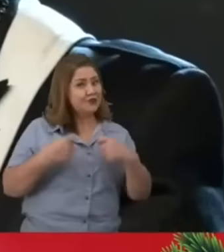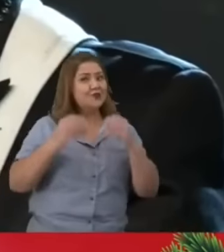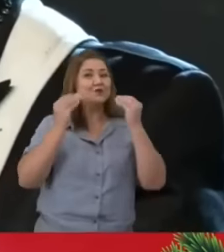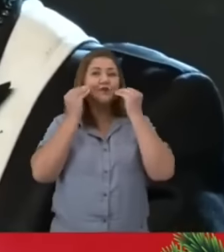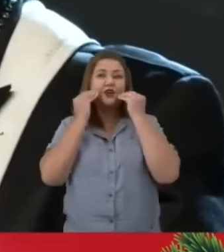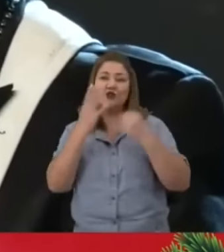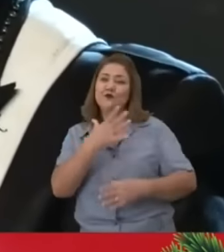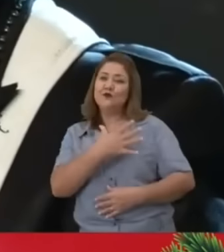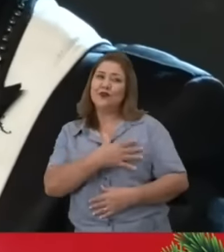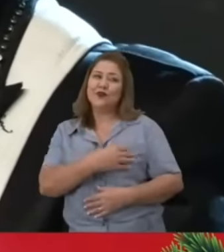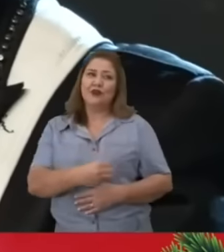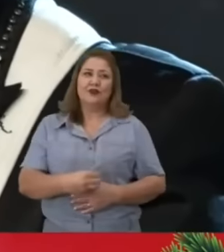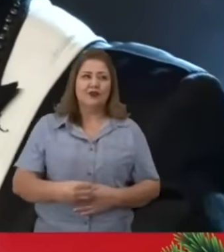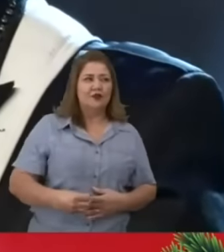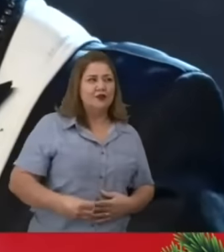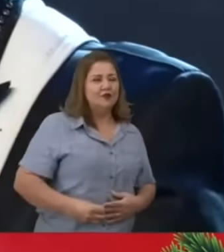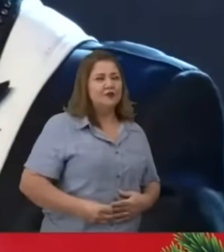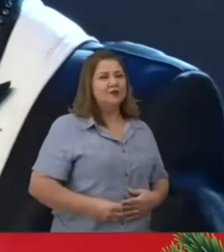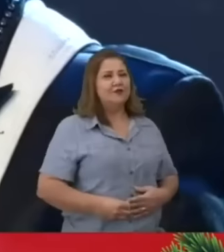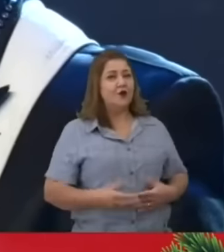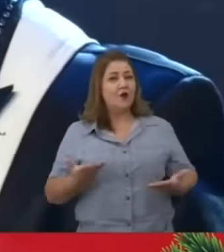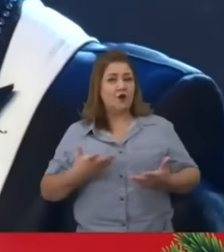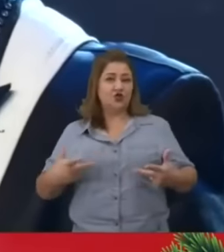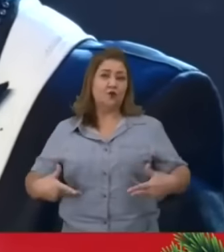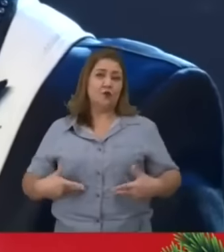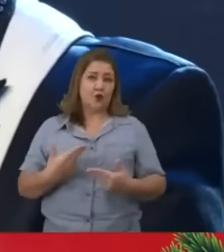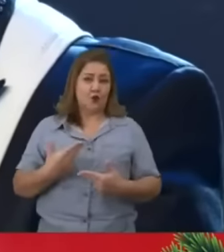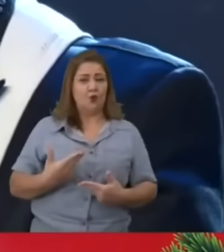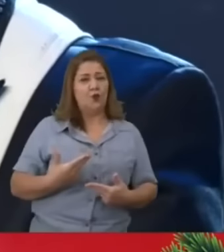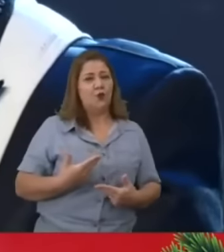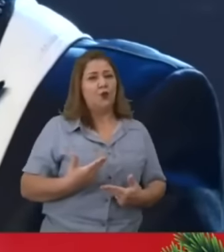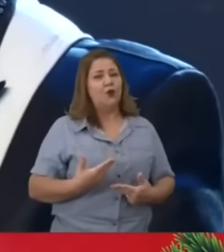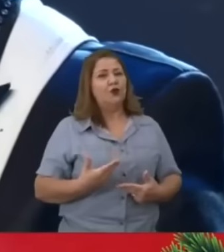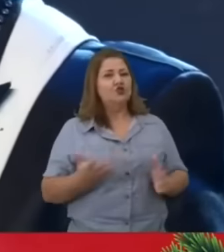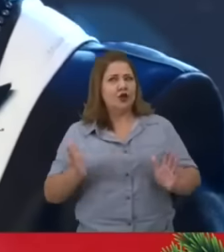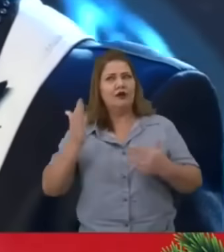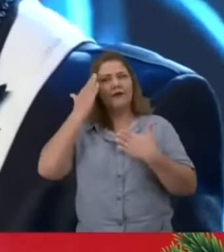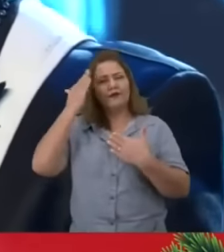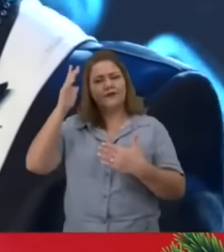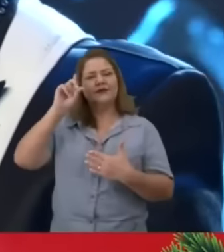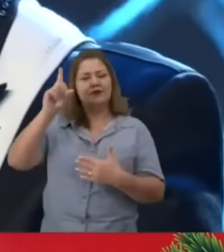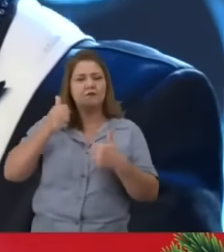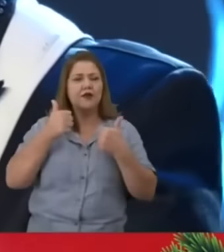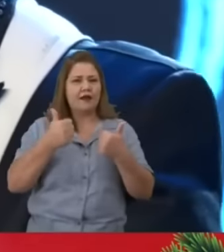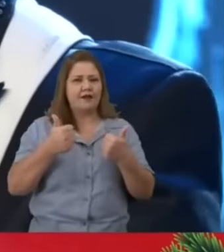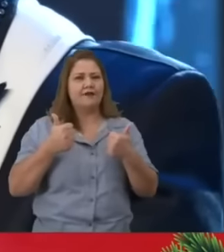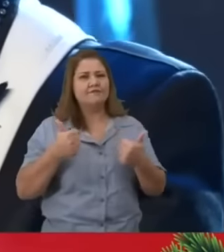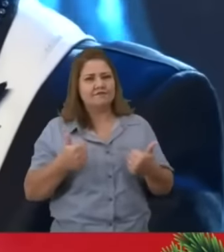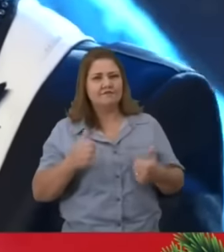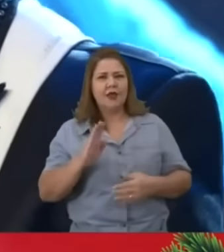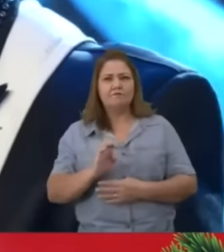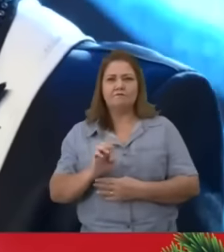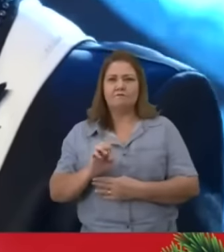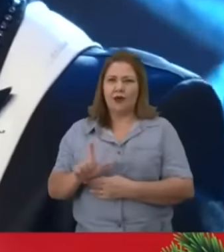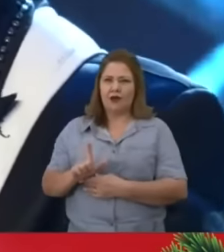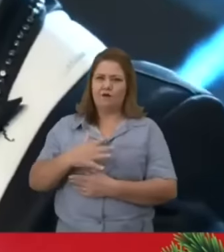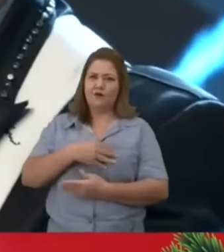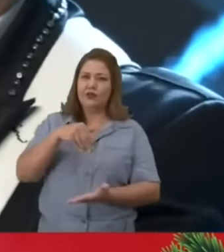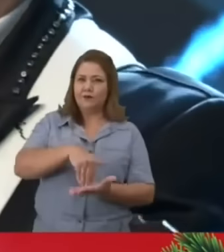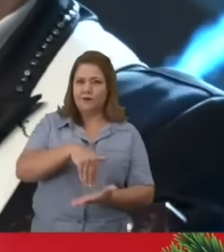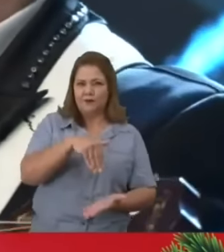minha, Mel. Fez uma cirurgia hoje, tá? Graças a Deus, tá passando muito bem. A Mel, minha filhinha mais nova.